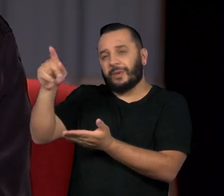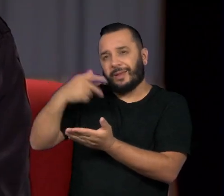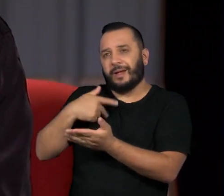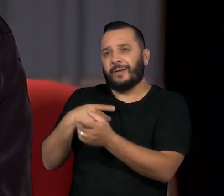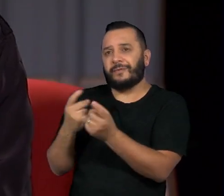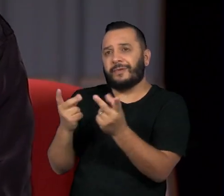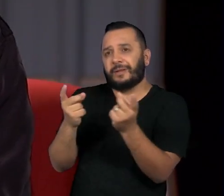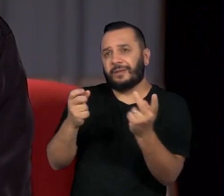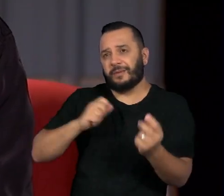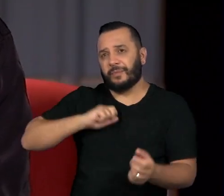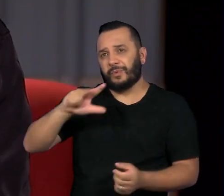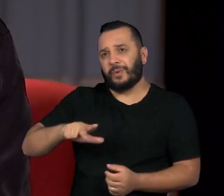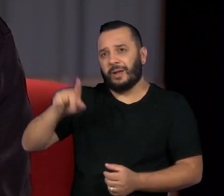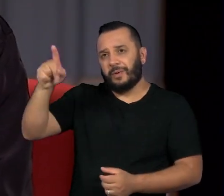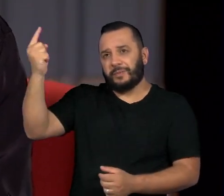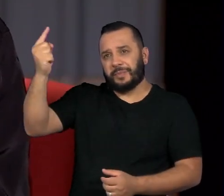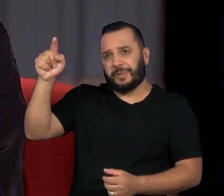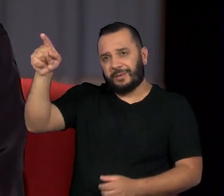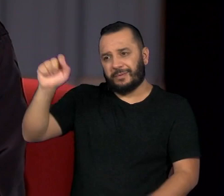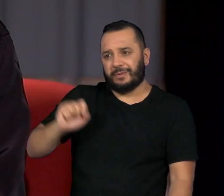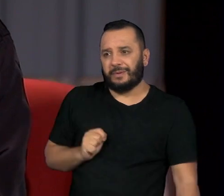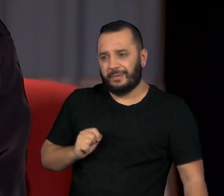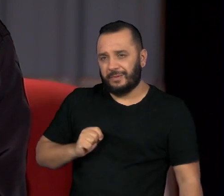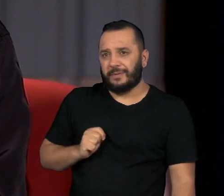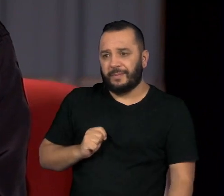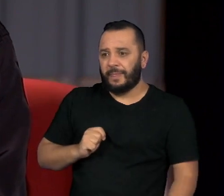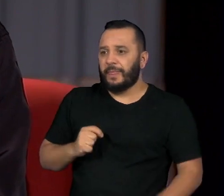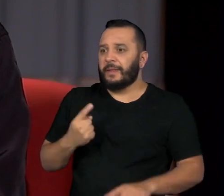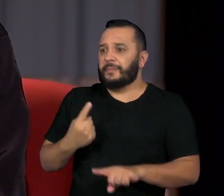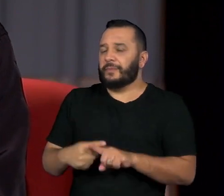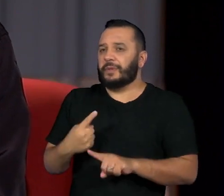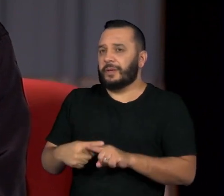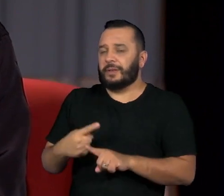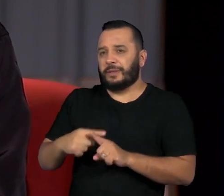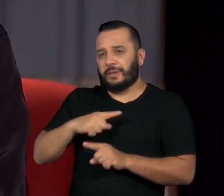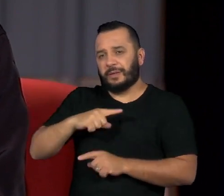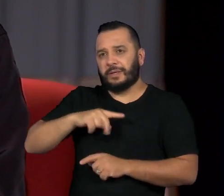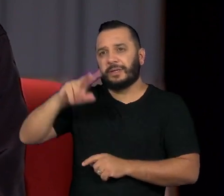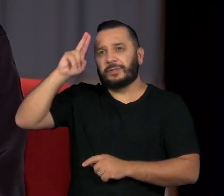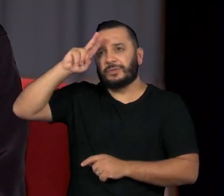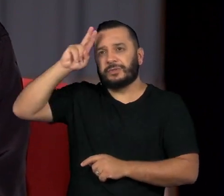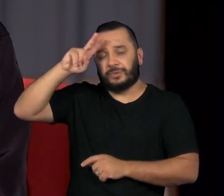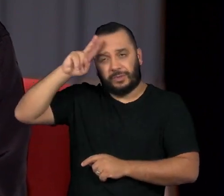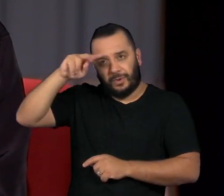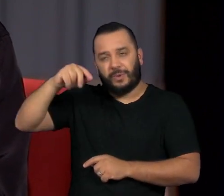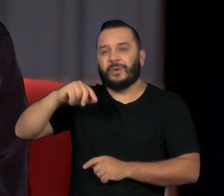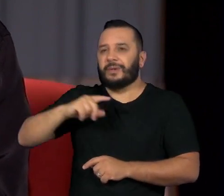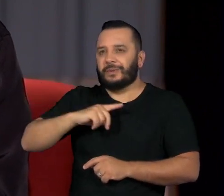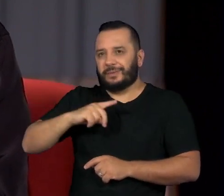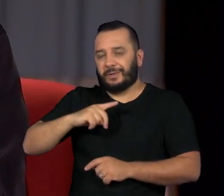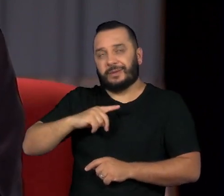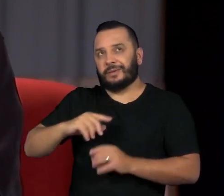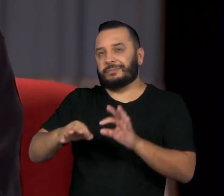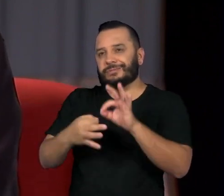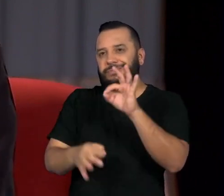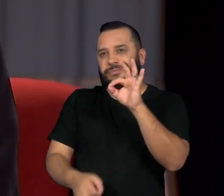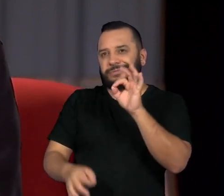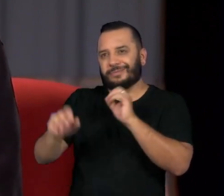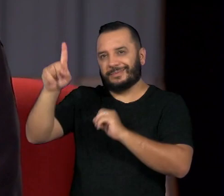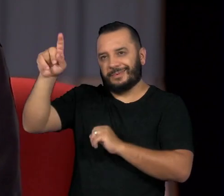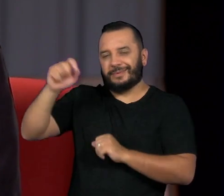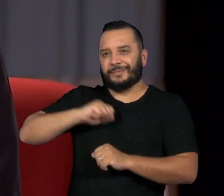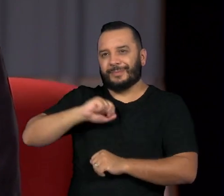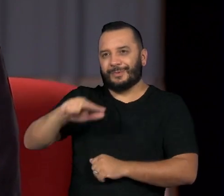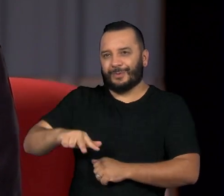sabe o que é que mais me intrigou, Marcelo? É que temos uma história complexa com Portugal. Claro.